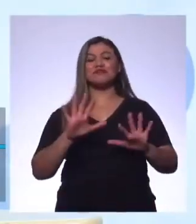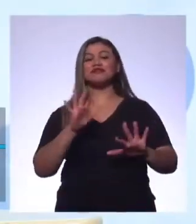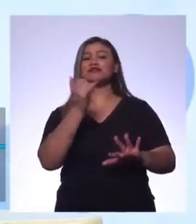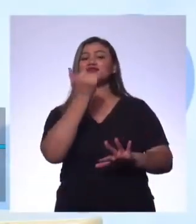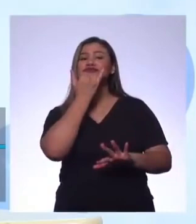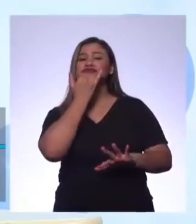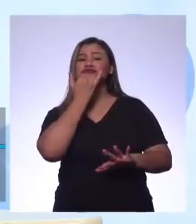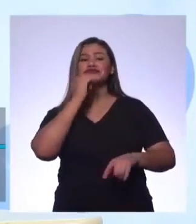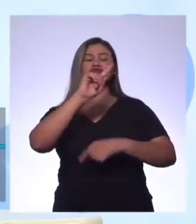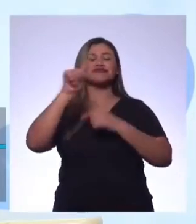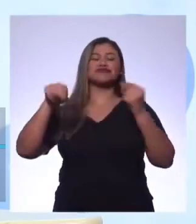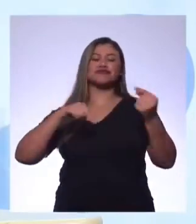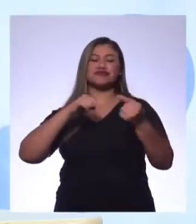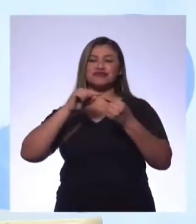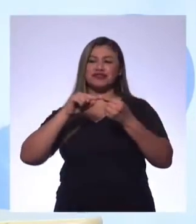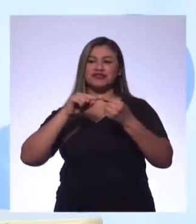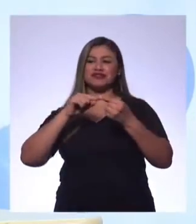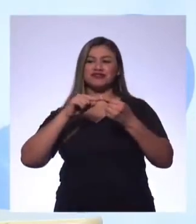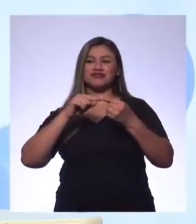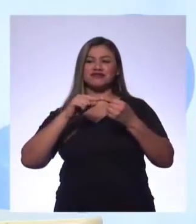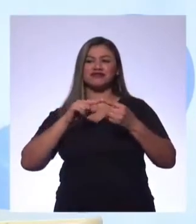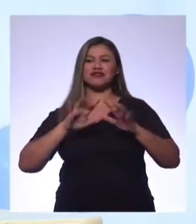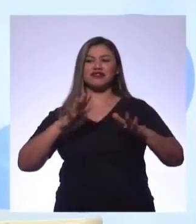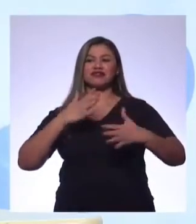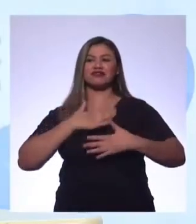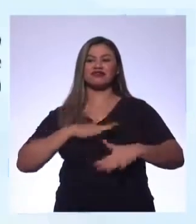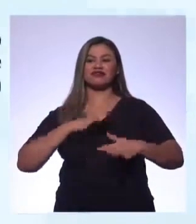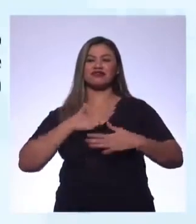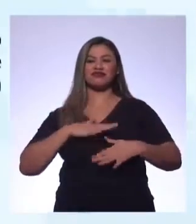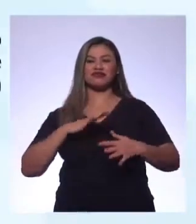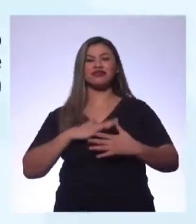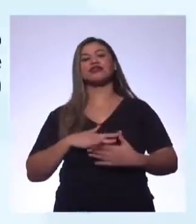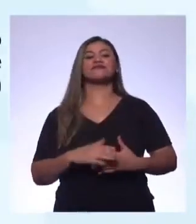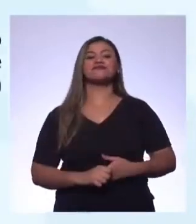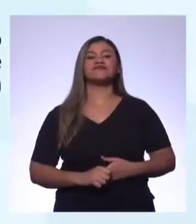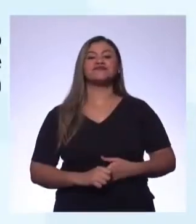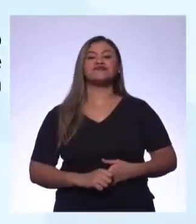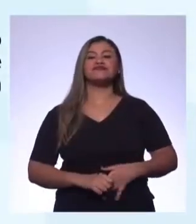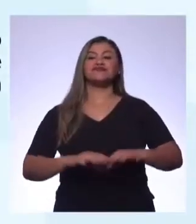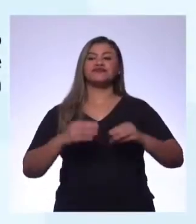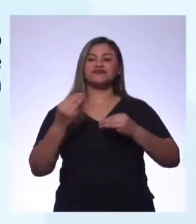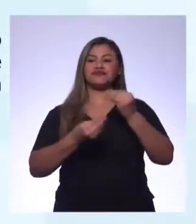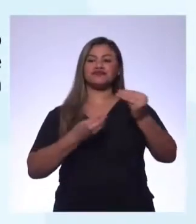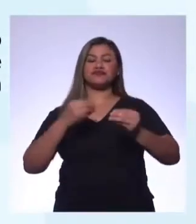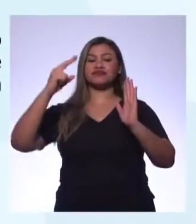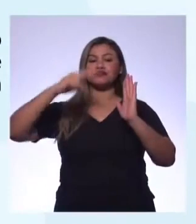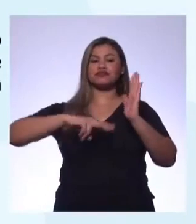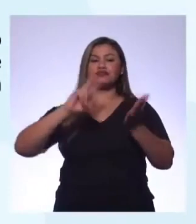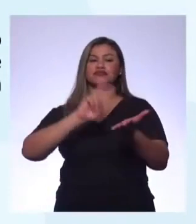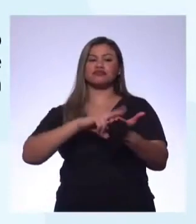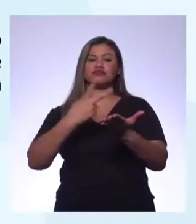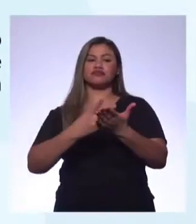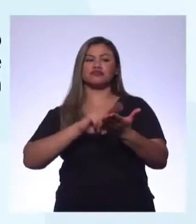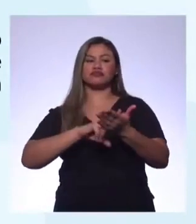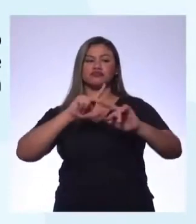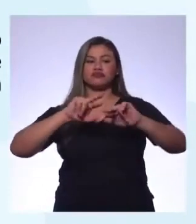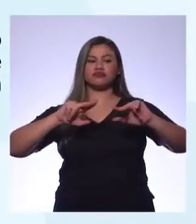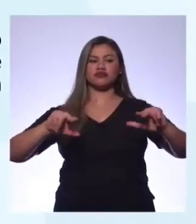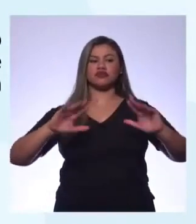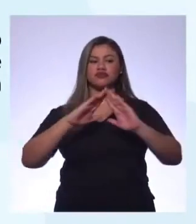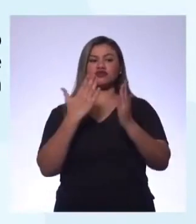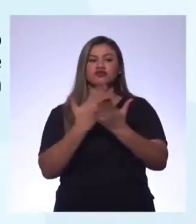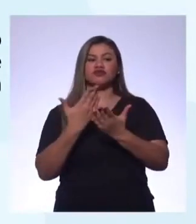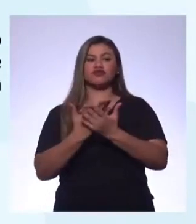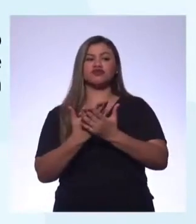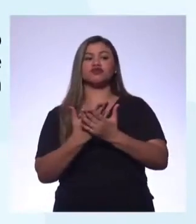desculpa, os objetivos, né? Ó, tô até confusa aqui, ó. Ler e interpretar um regimento escolar. Identificar e reconhecer o uso